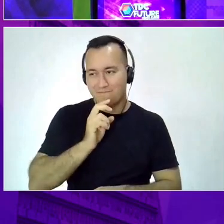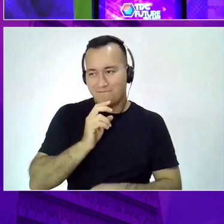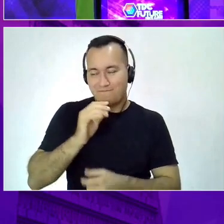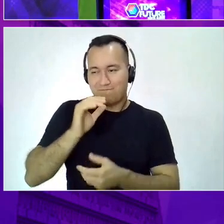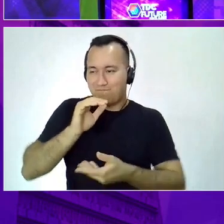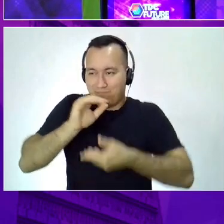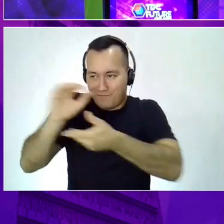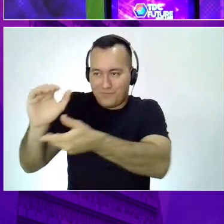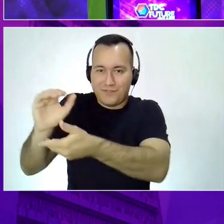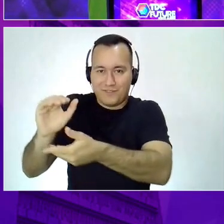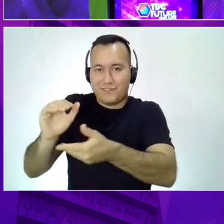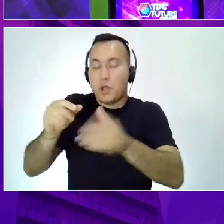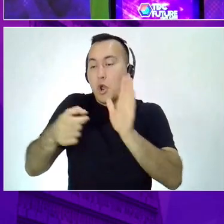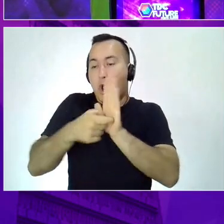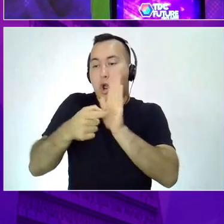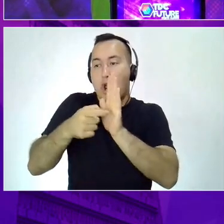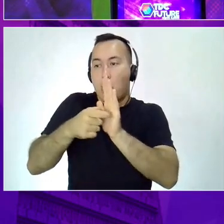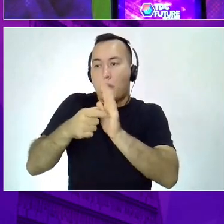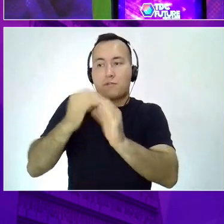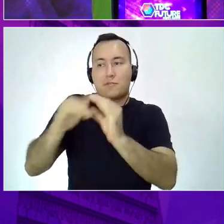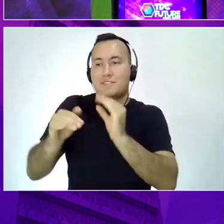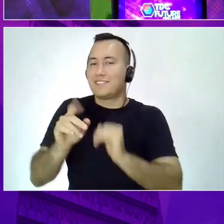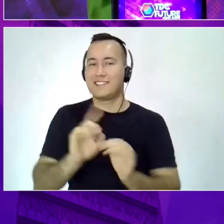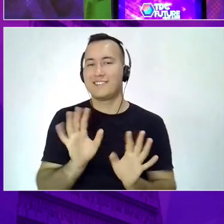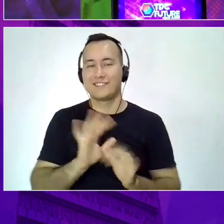é: semana que vem?